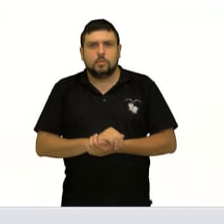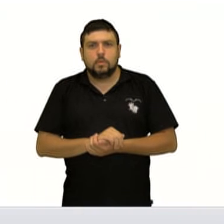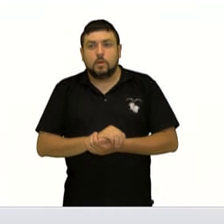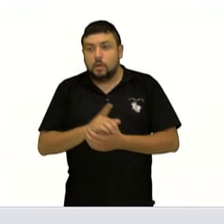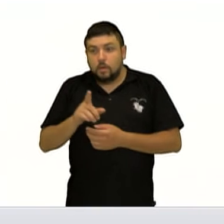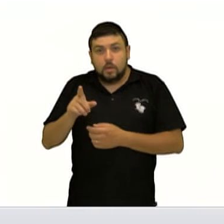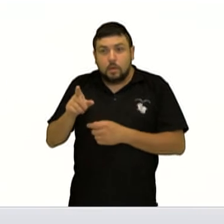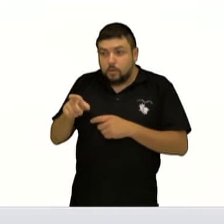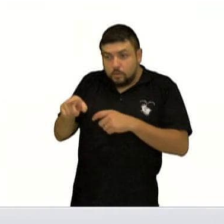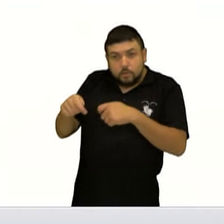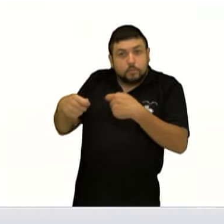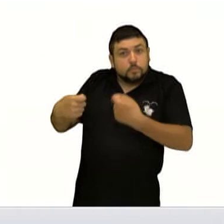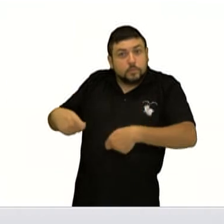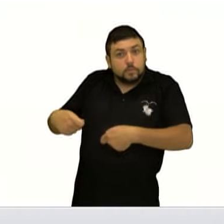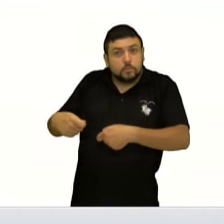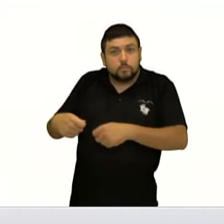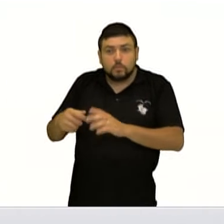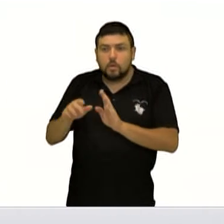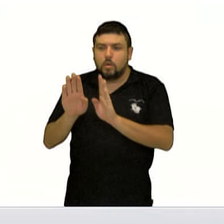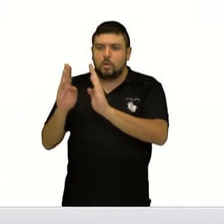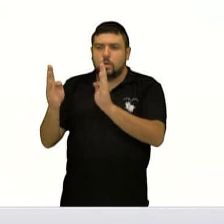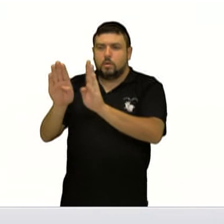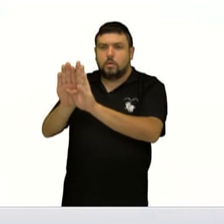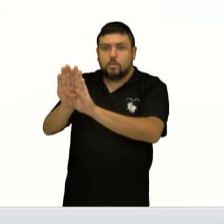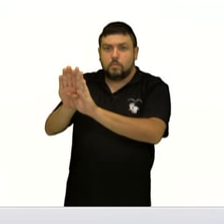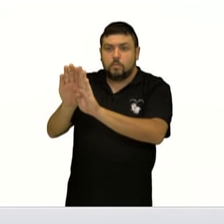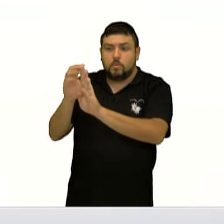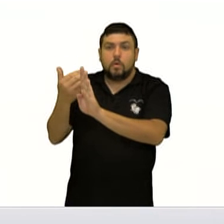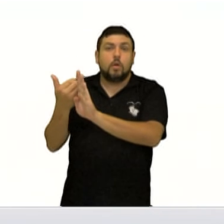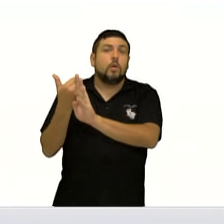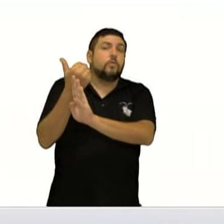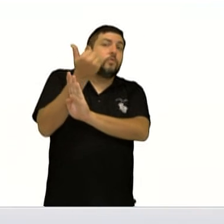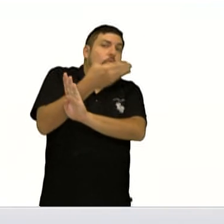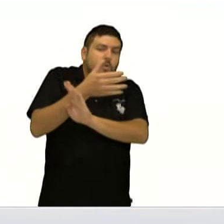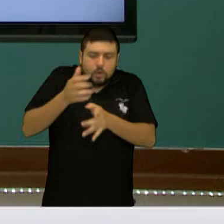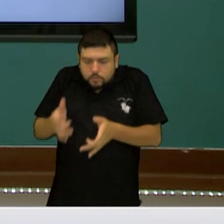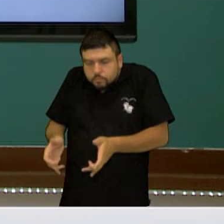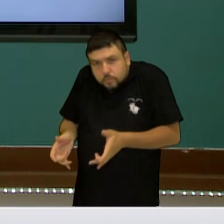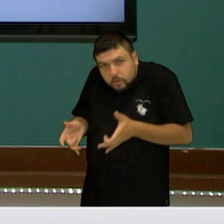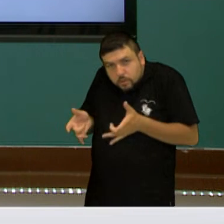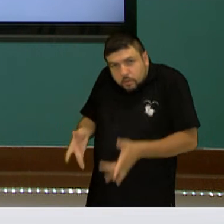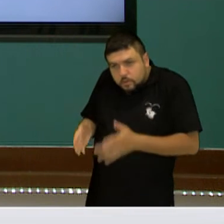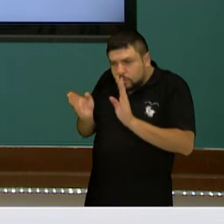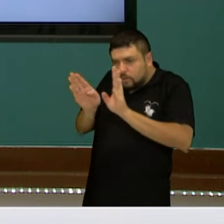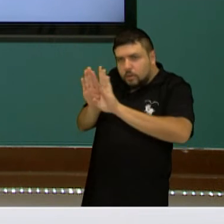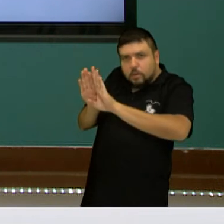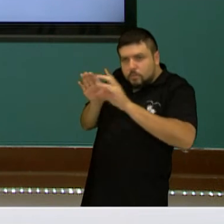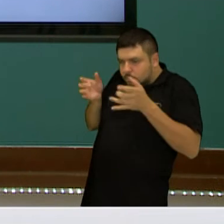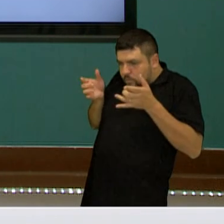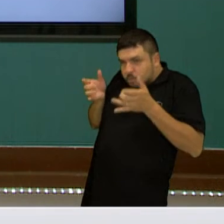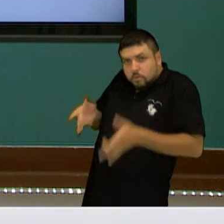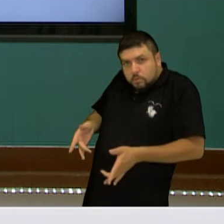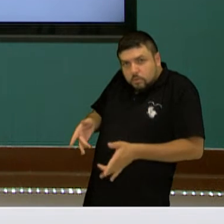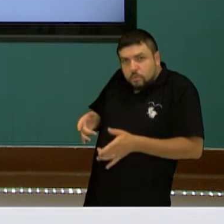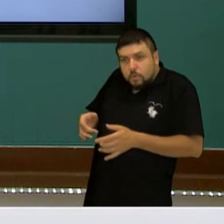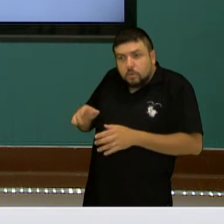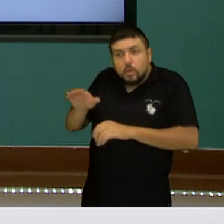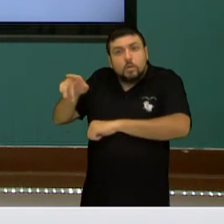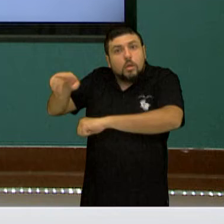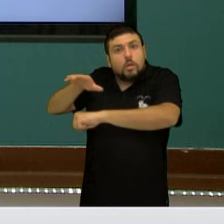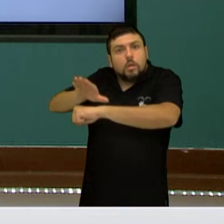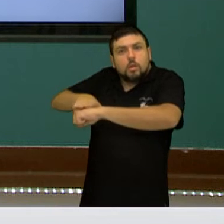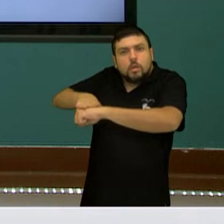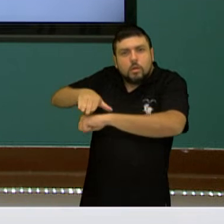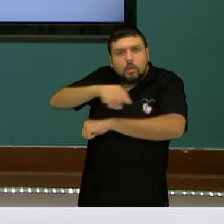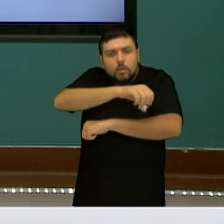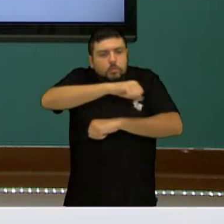ser deixado do lado de fora. Olha o desenho ali, ó. A pessoa deixa do lado de fora da porta. E caso precise